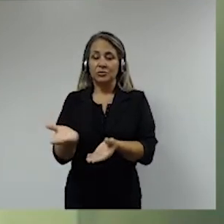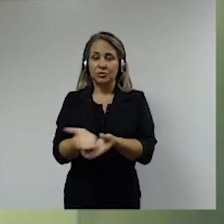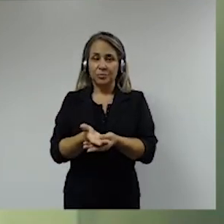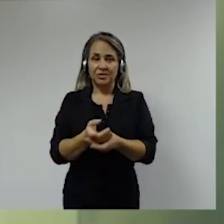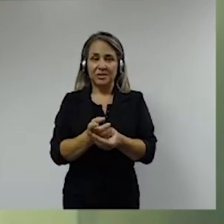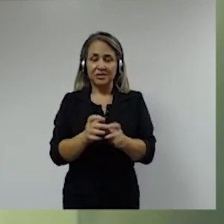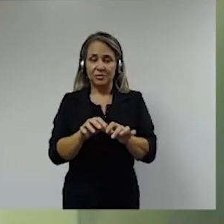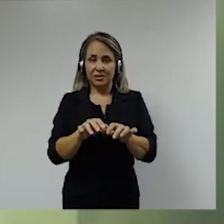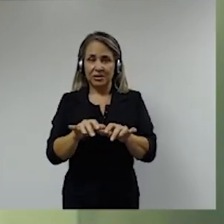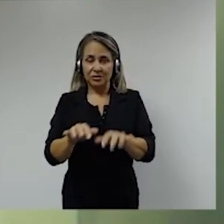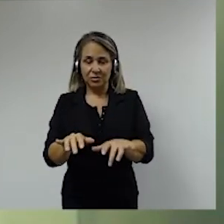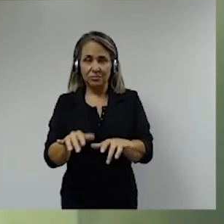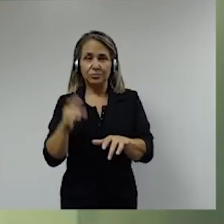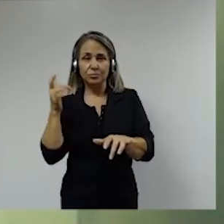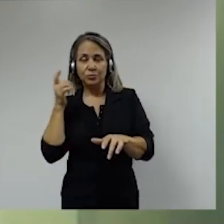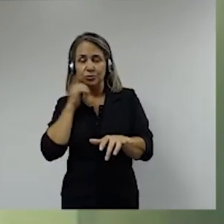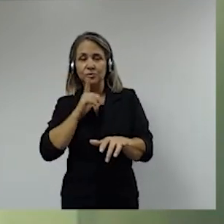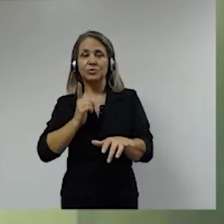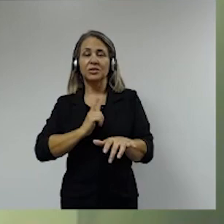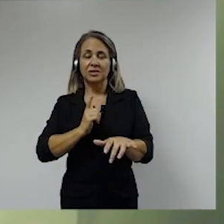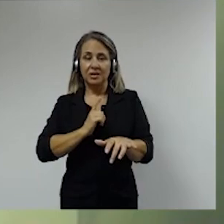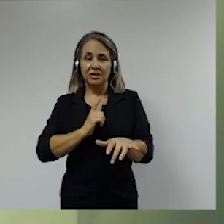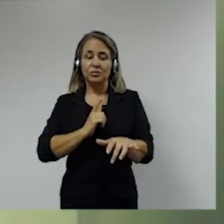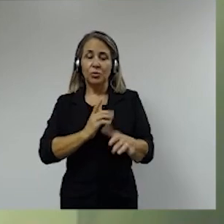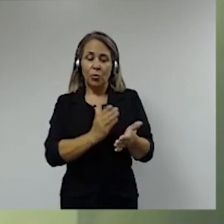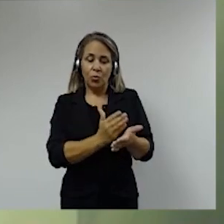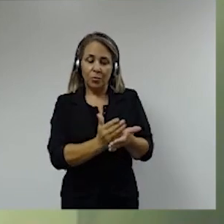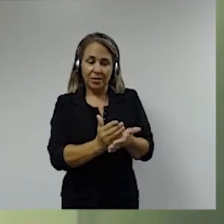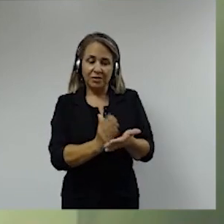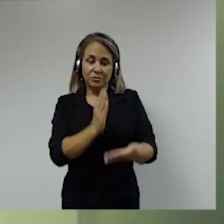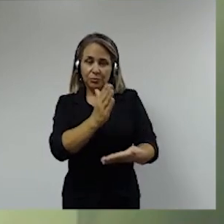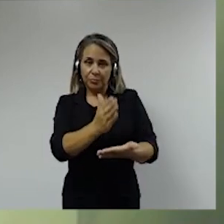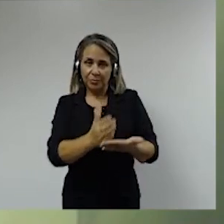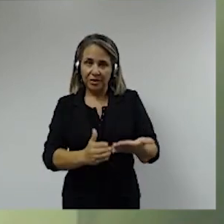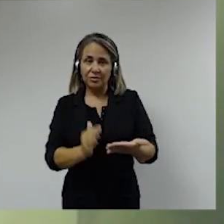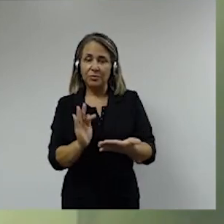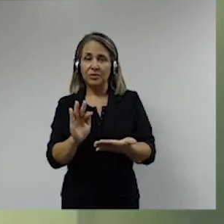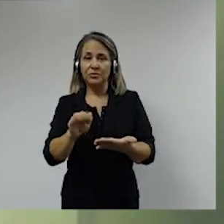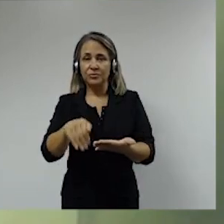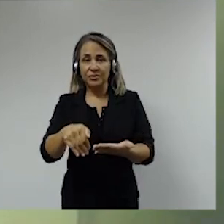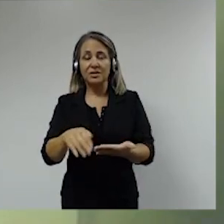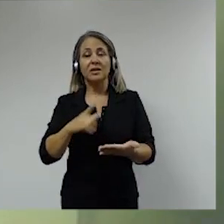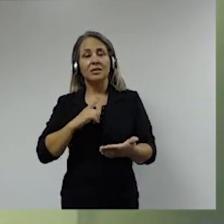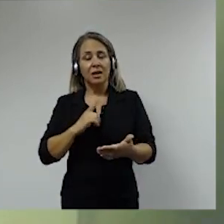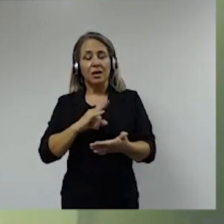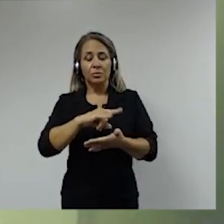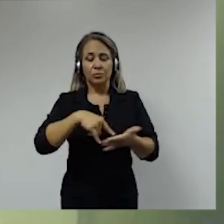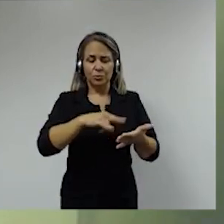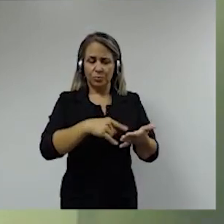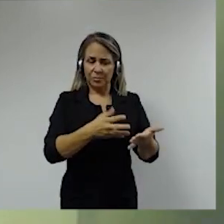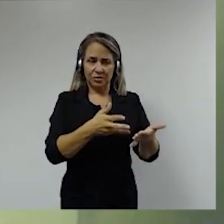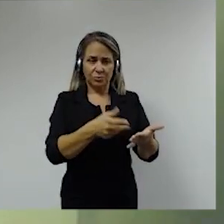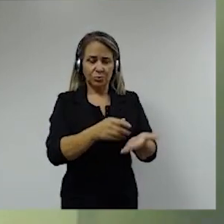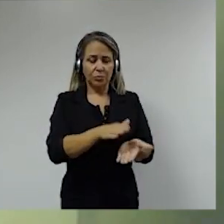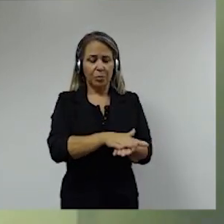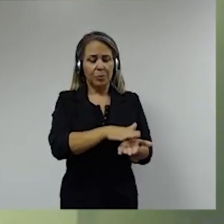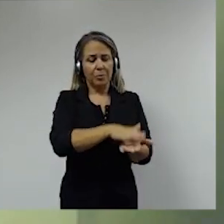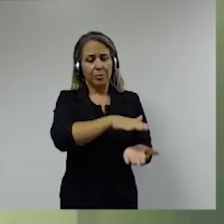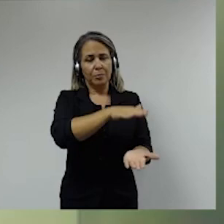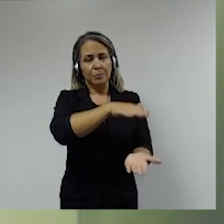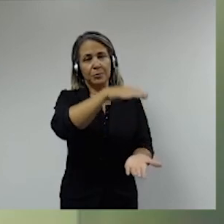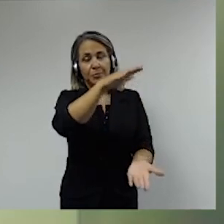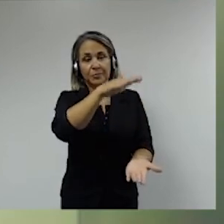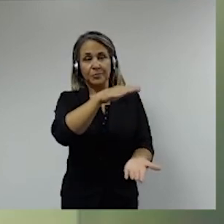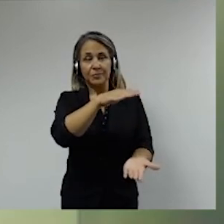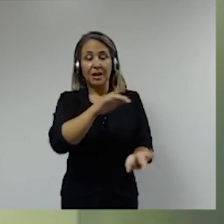eles continuam tendo início, meio e o fim. Eles têm documentos, eles têm todo o lado processual, e